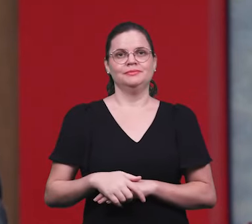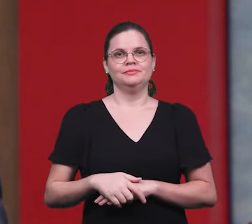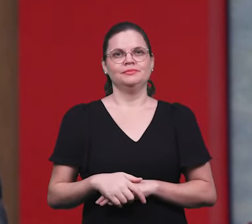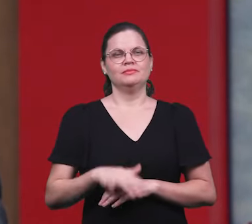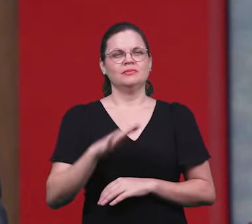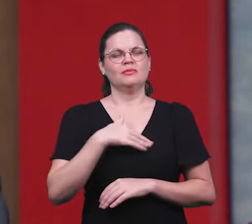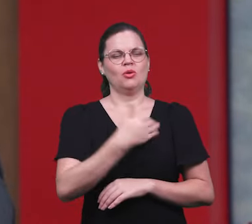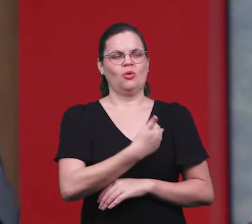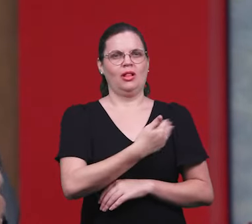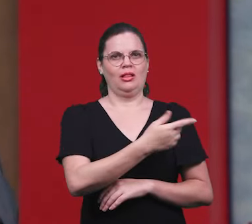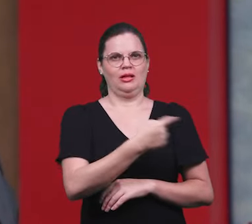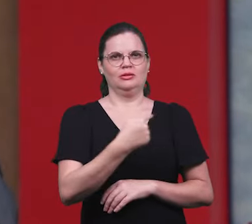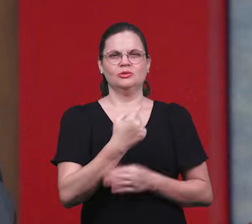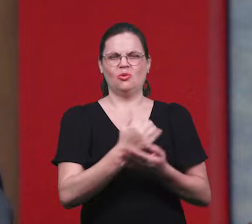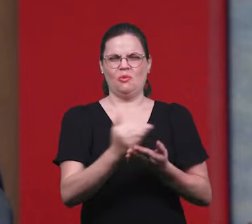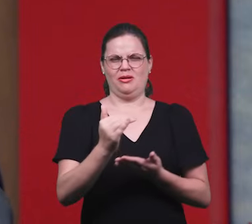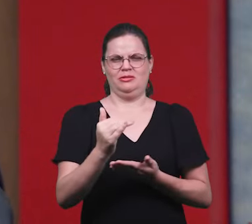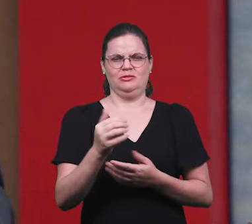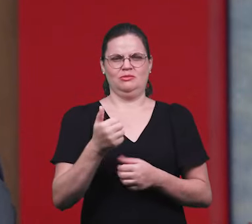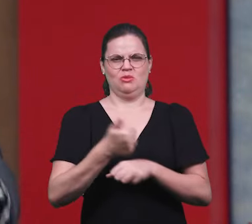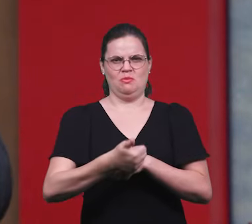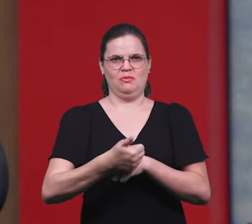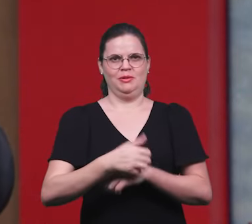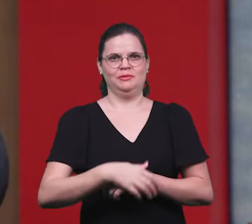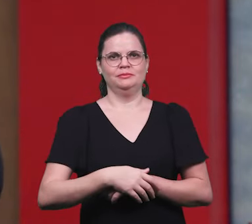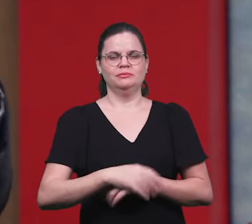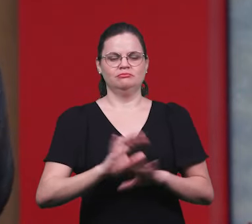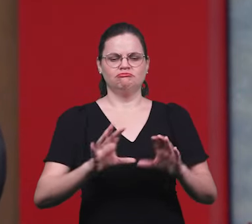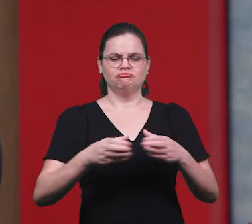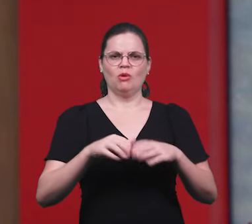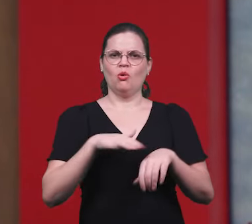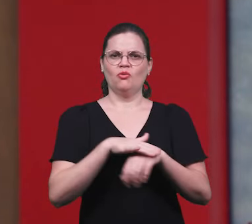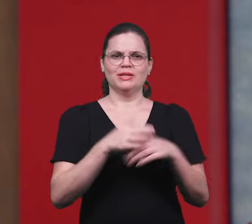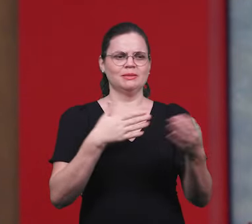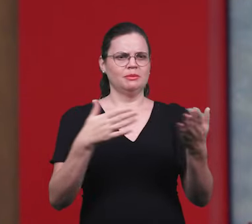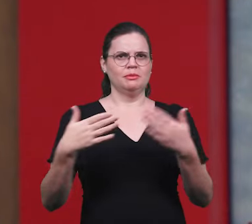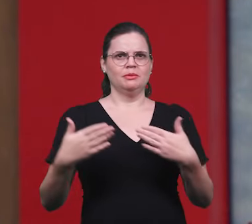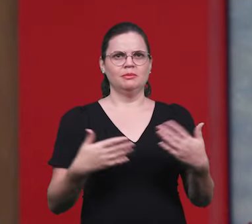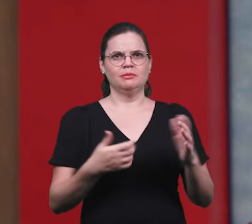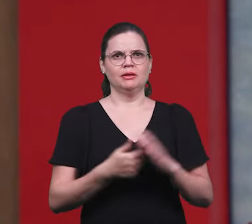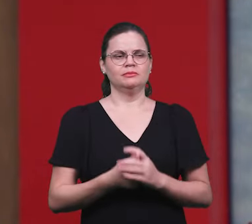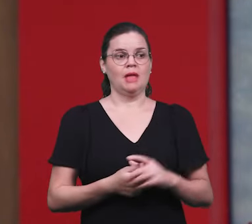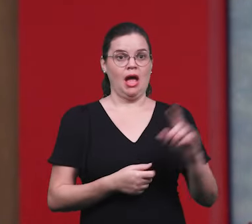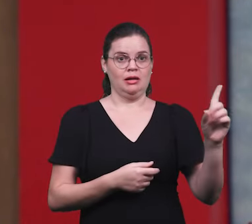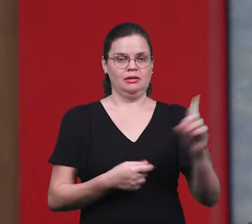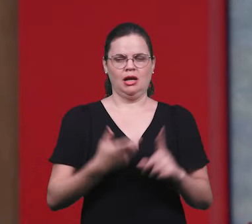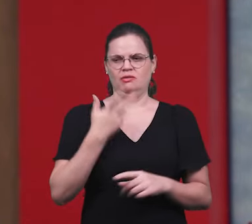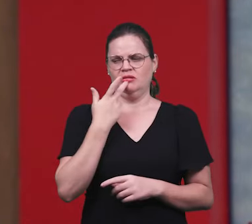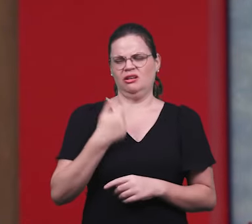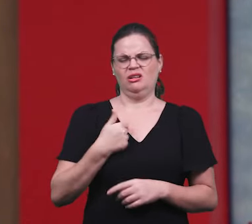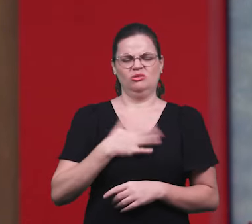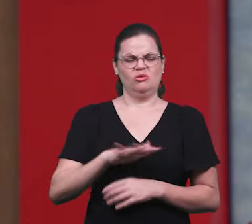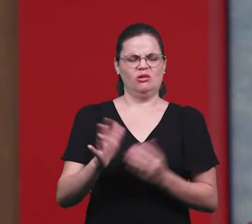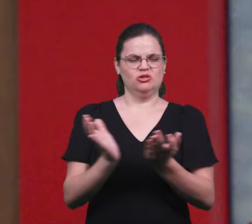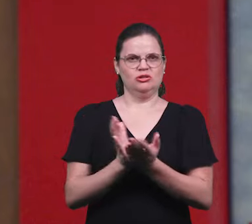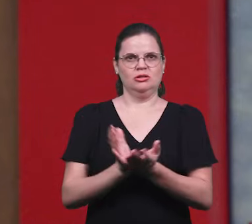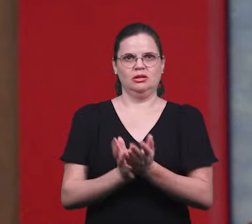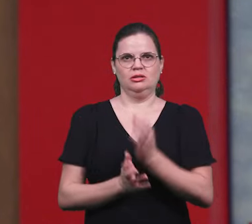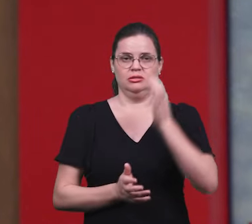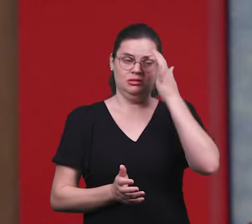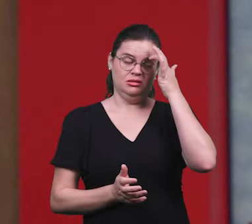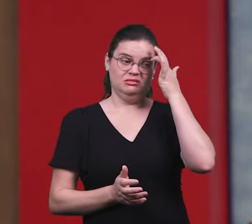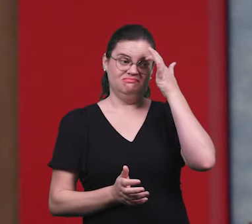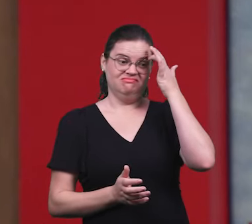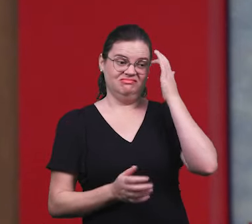um colega da faculdade, logo no início da faculdade, numa rodinha assim, a gente se conhecendo, ele disse: não gosta de crente. Aí eu falei bem